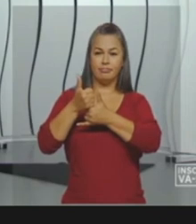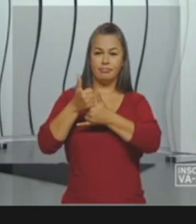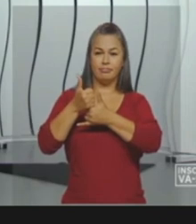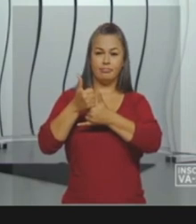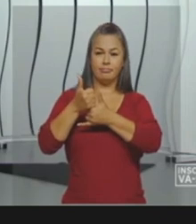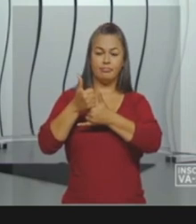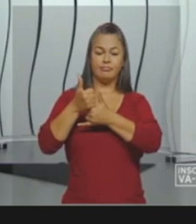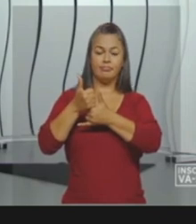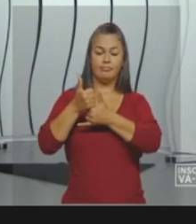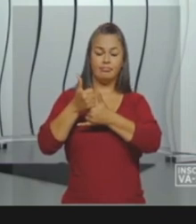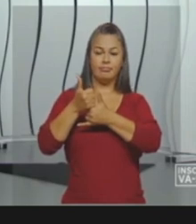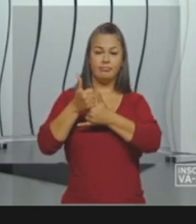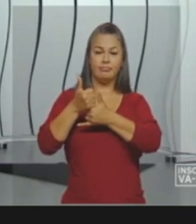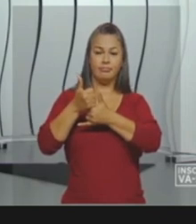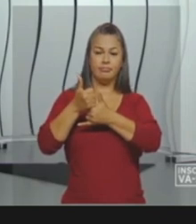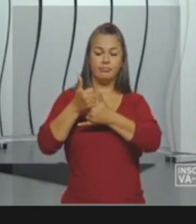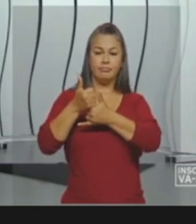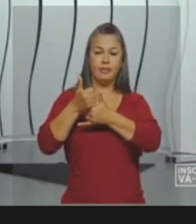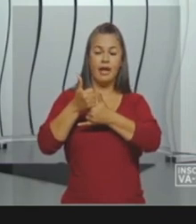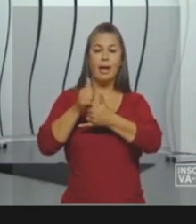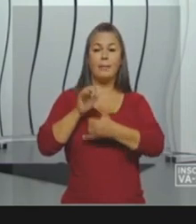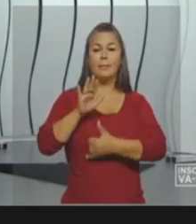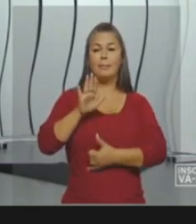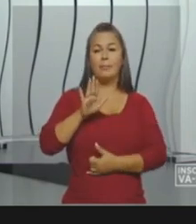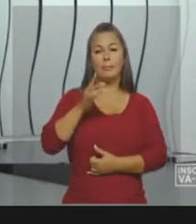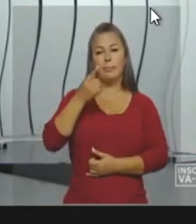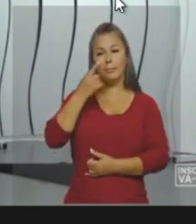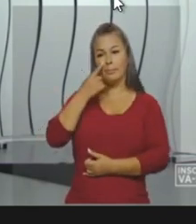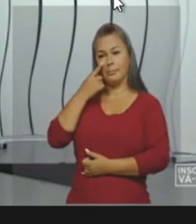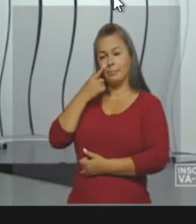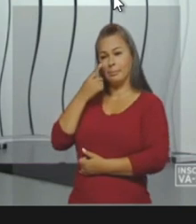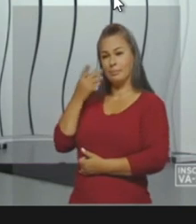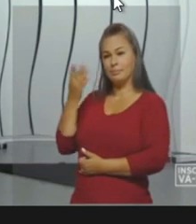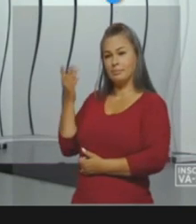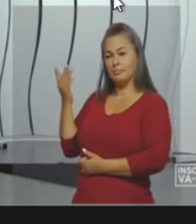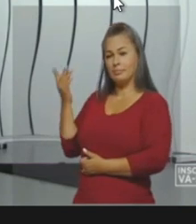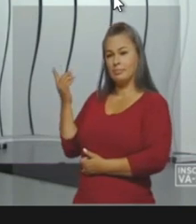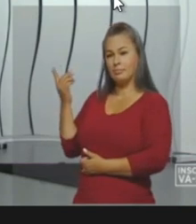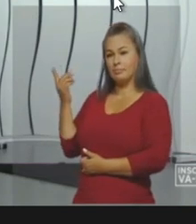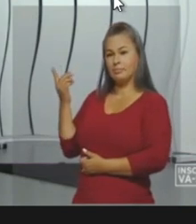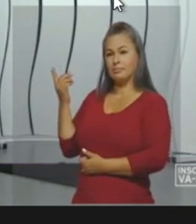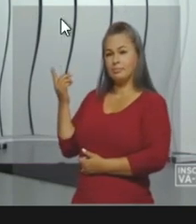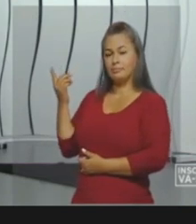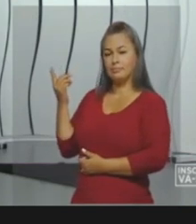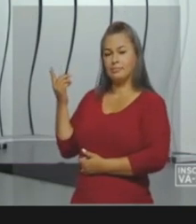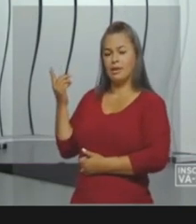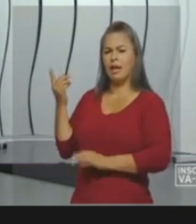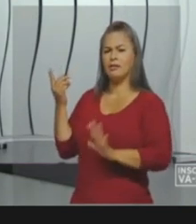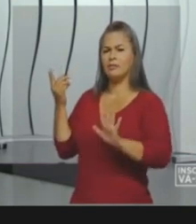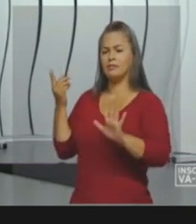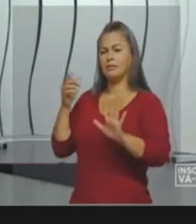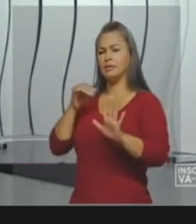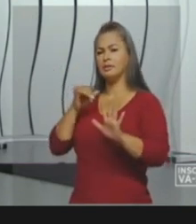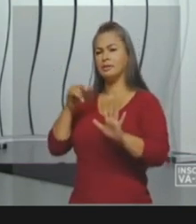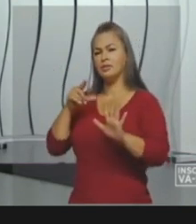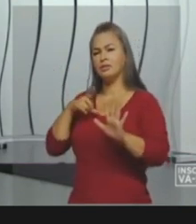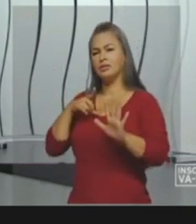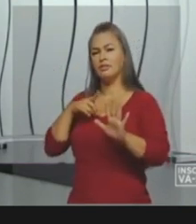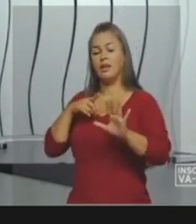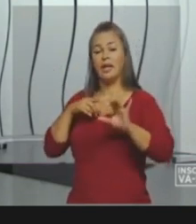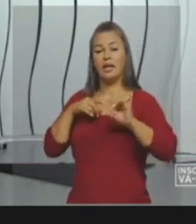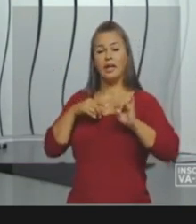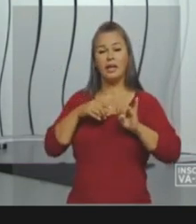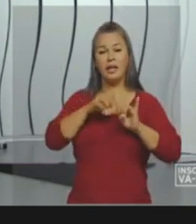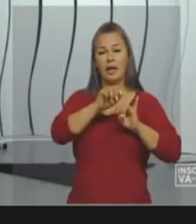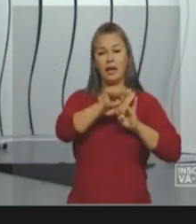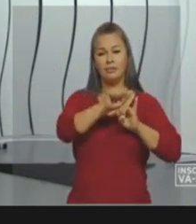de gene, né? Esse tipo de gene aqui vai definir o sangue do tipo B. E agora, e se eu tiver o IA com o IB?